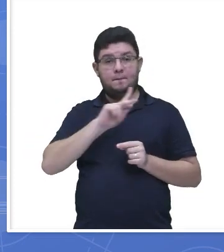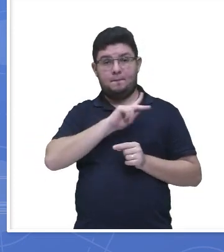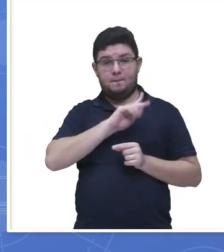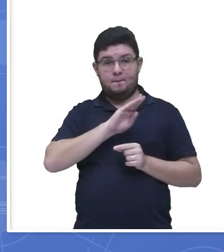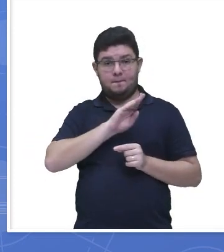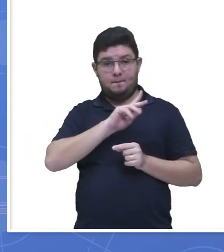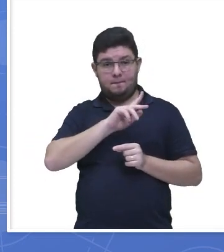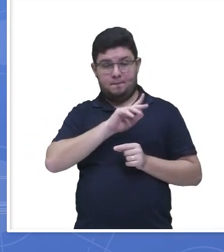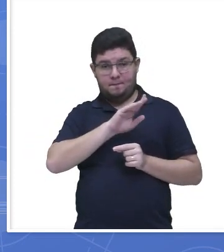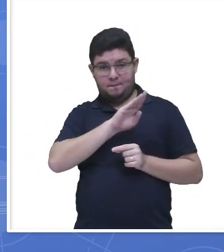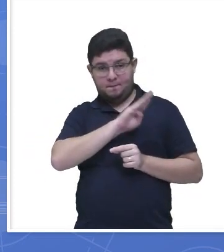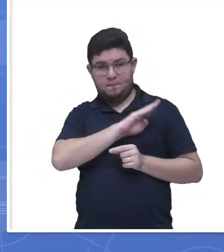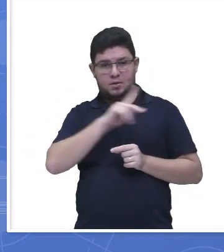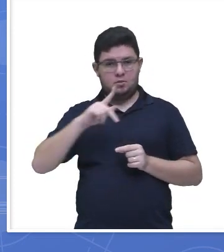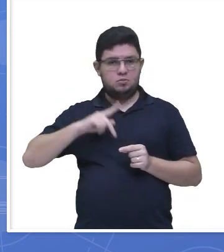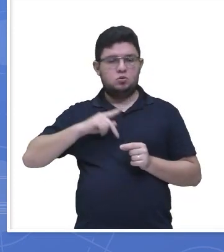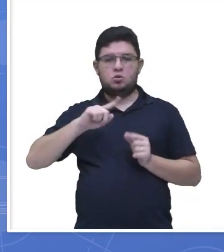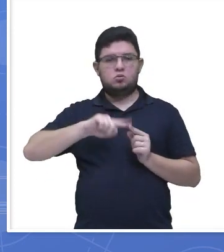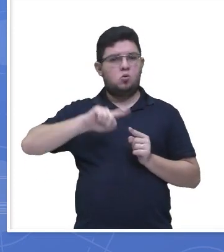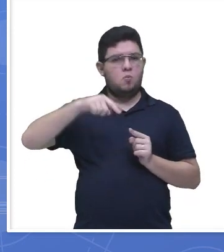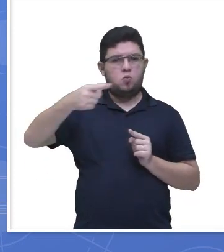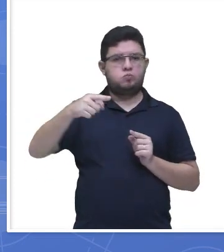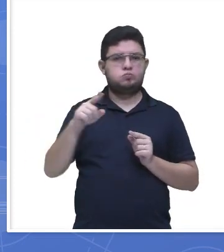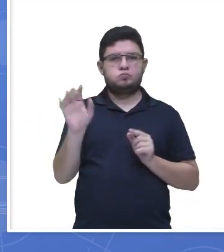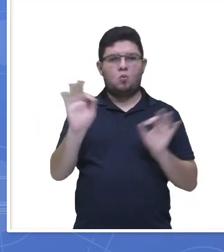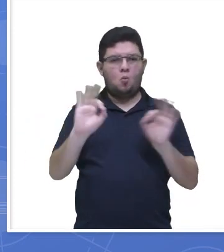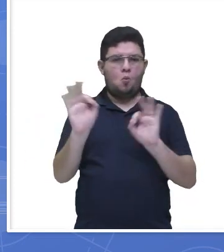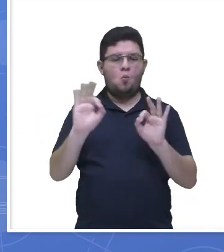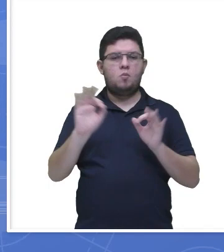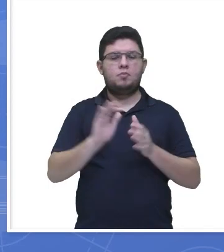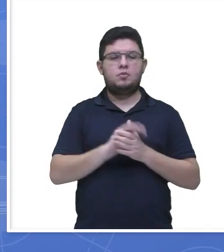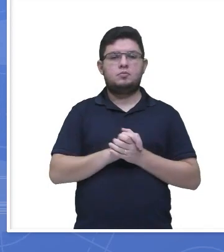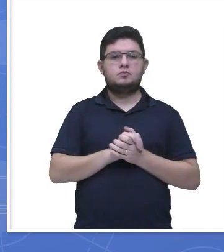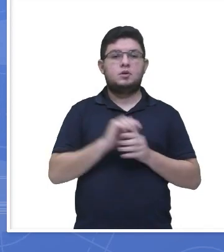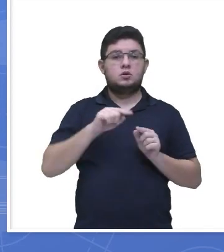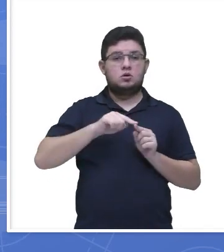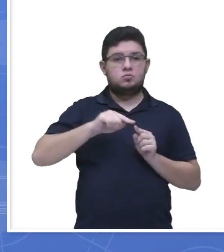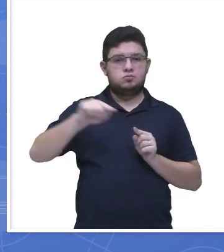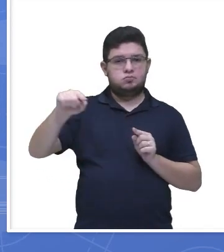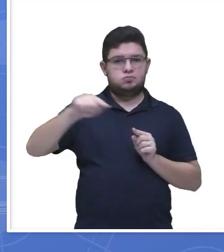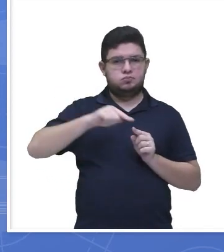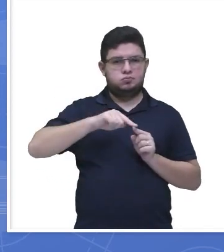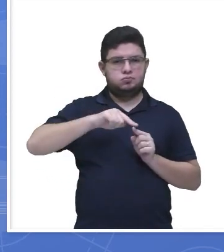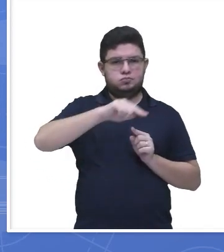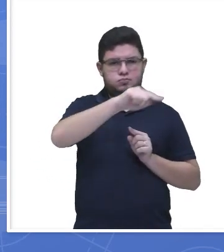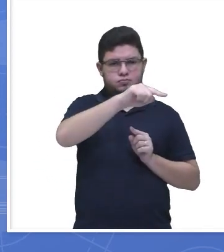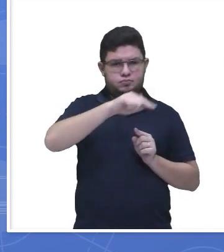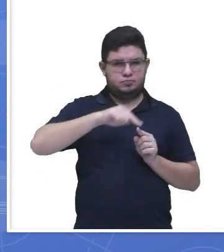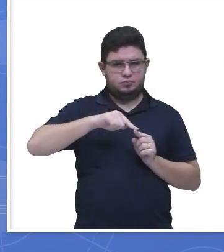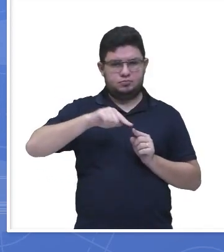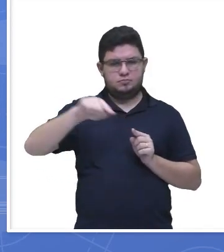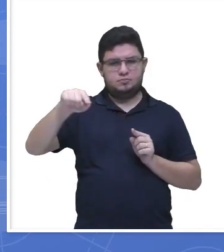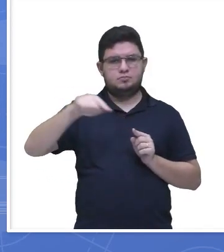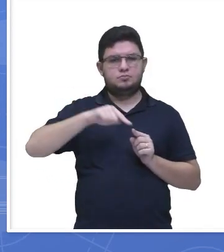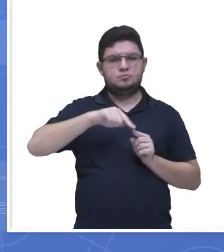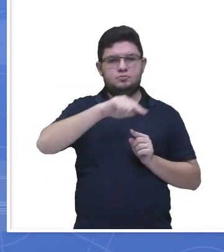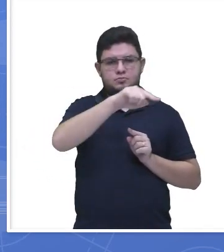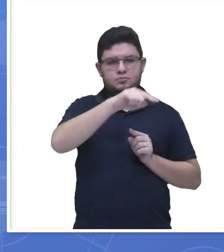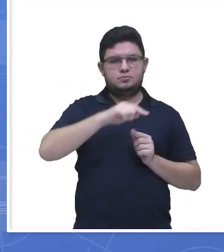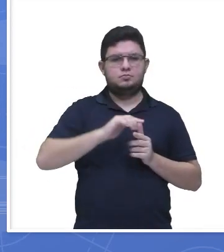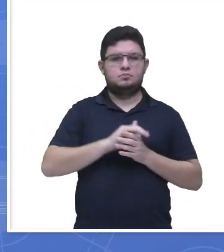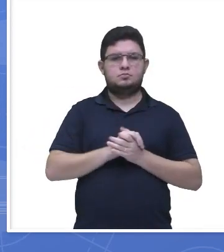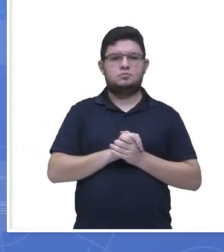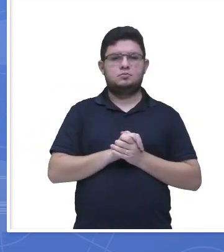não pula, assim como o peão também. O bispo só anda em diagonal, ele não pode pular, ok? E